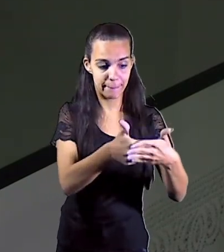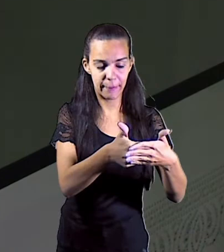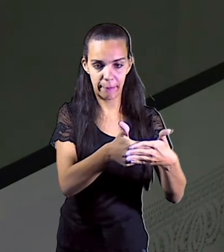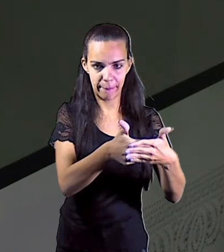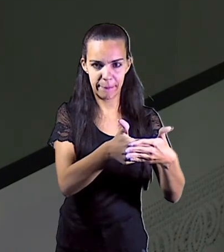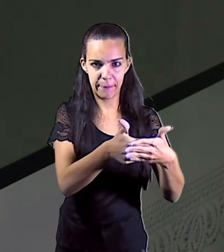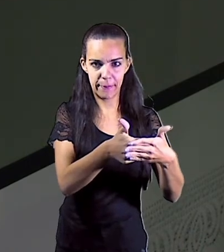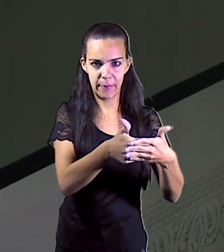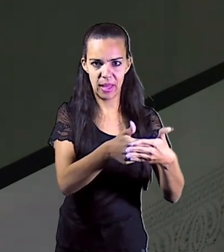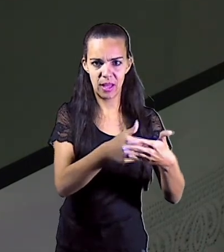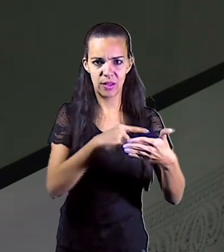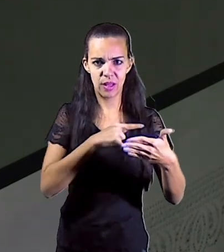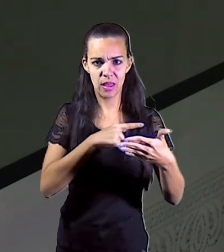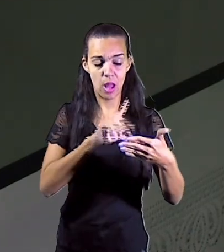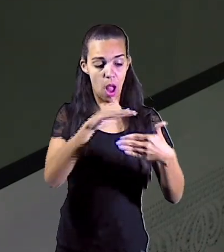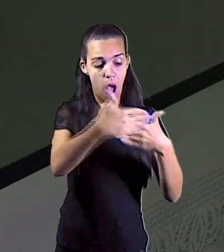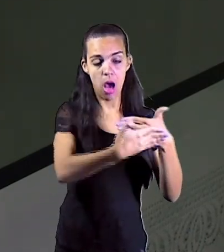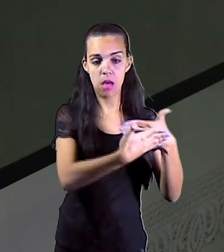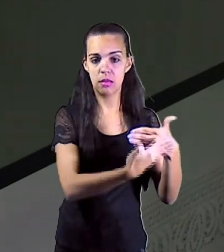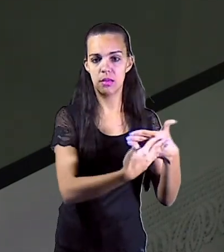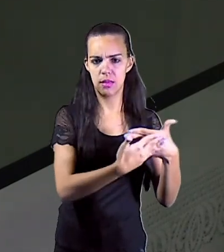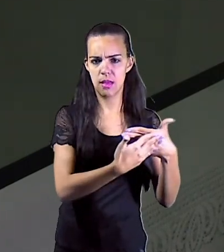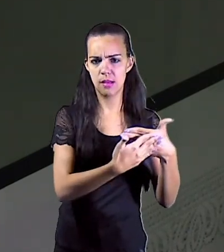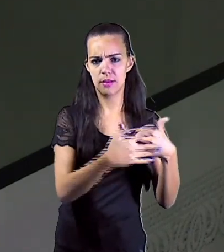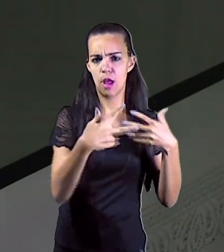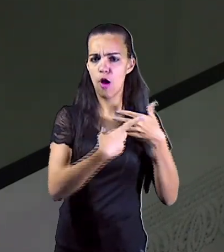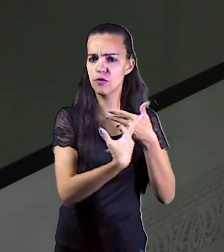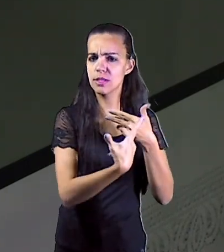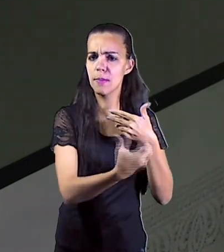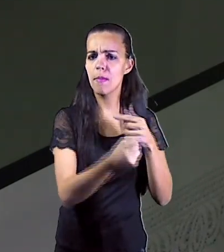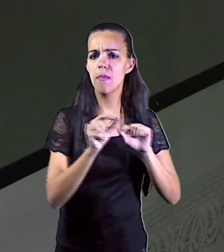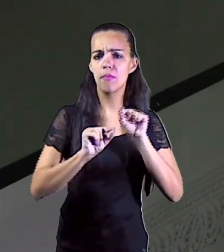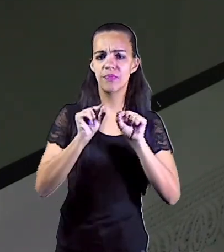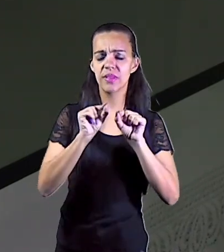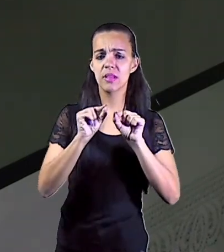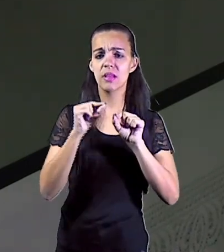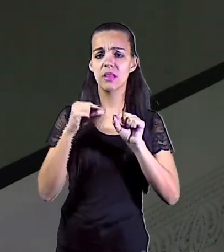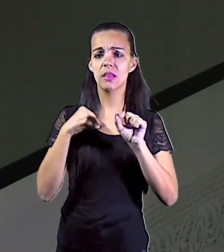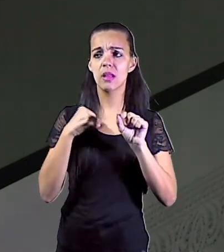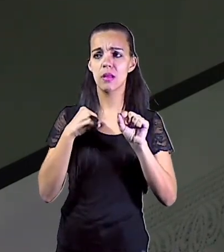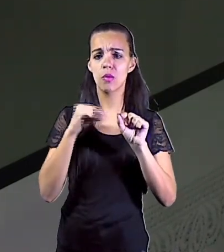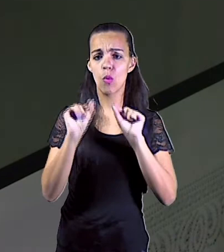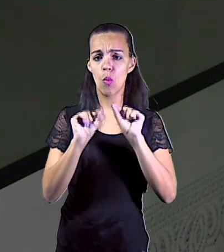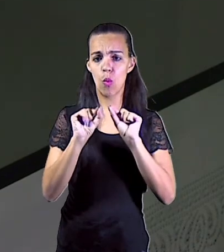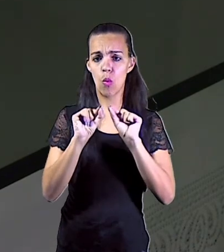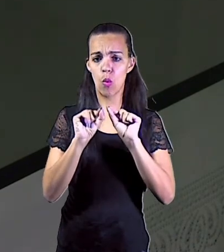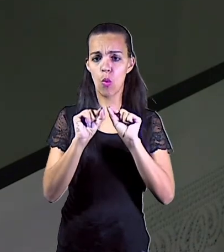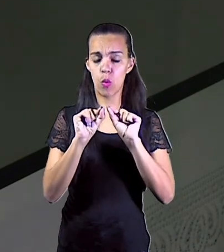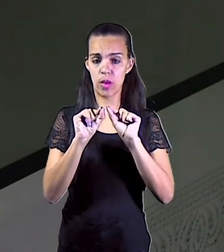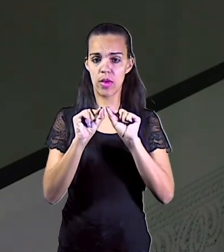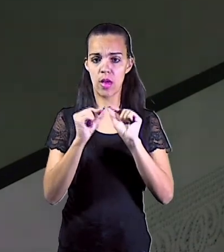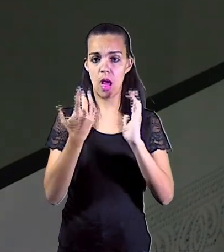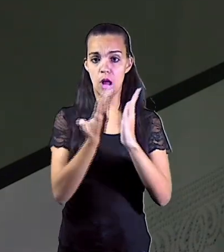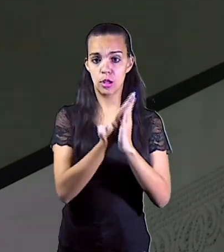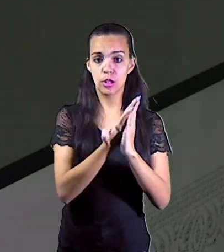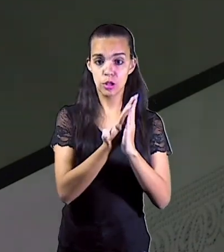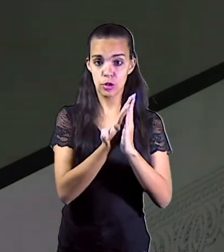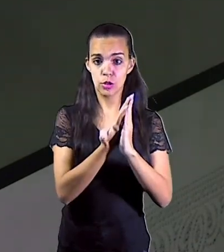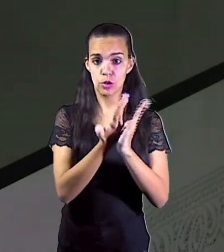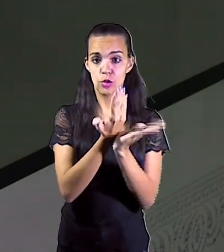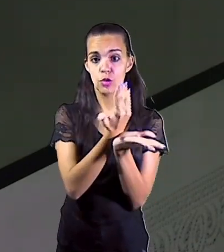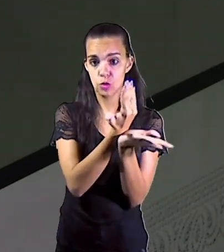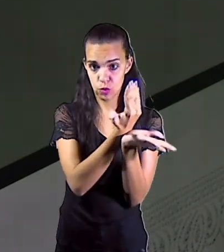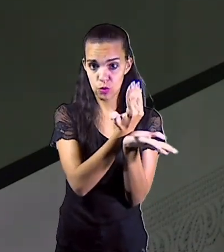da sombra lá no meu braço, ela é mais forte. Vocês conseguem perceber a minha